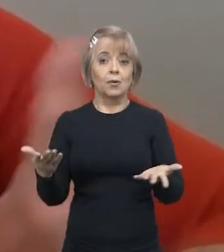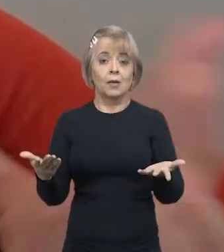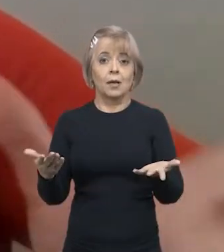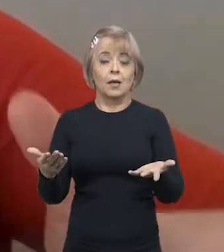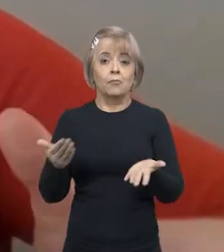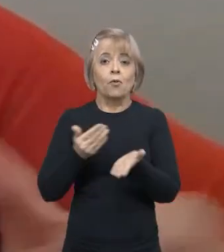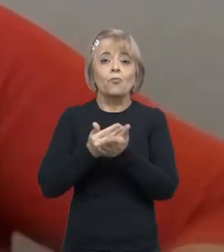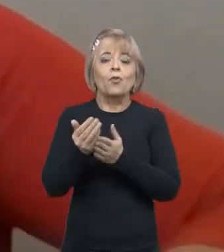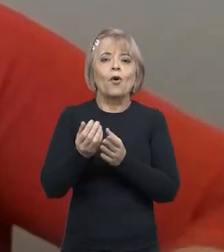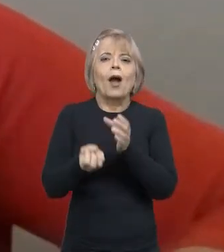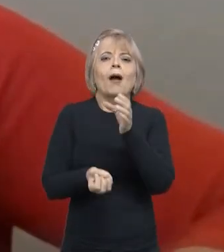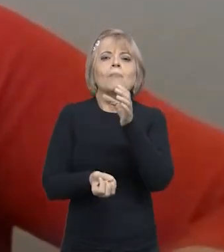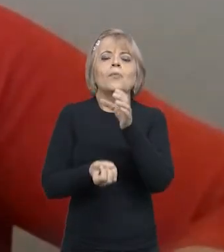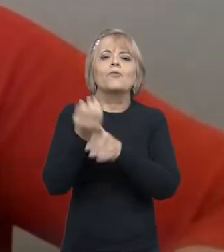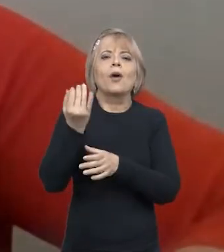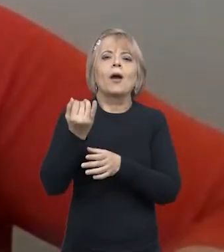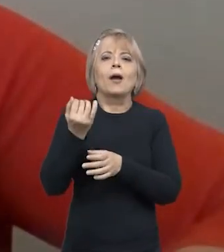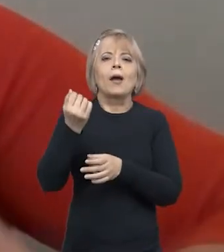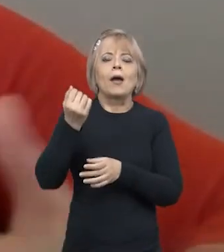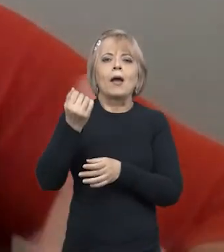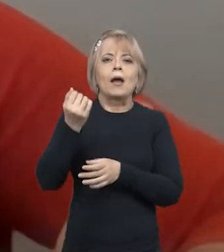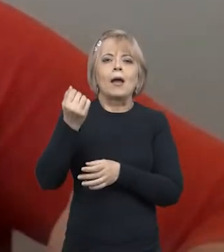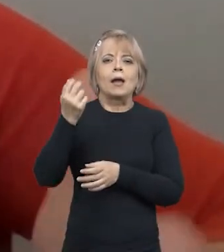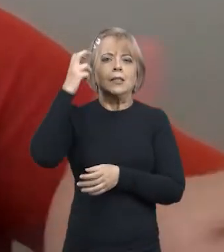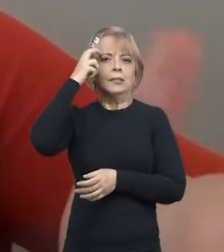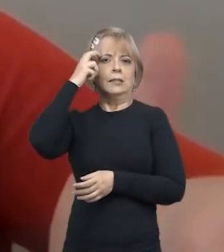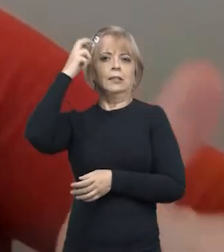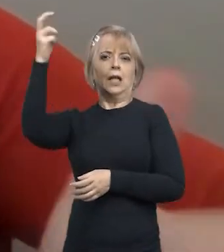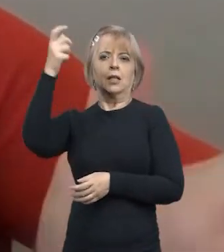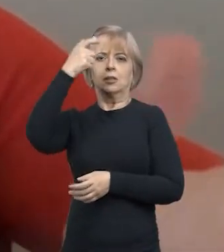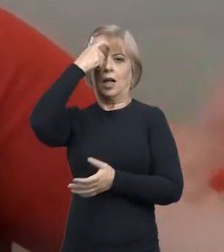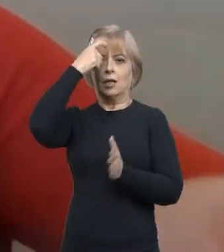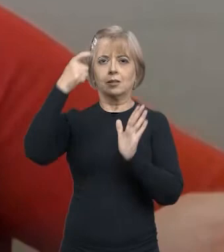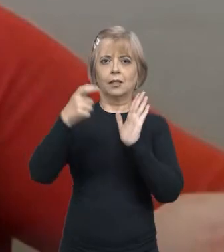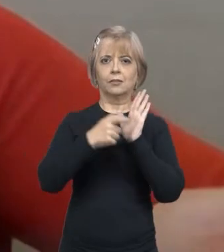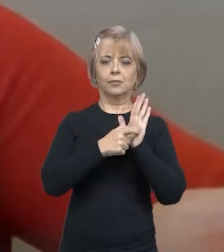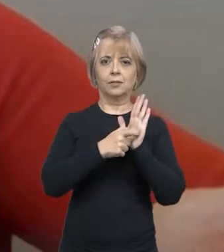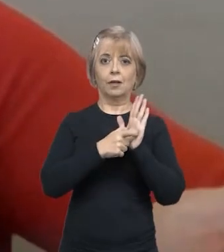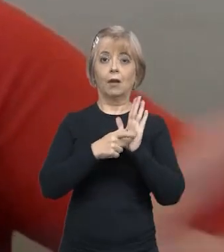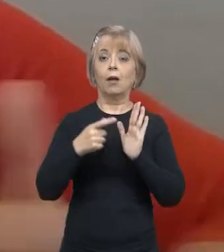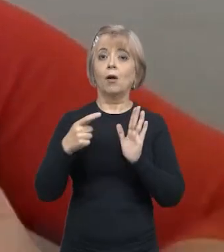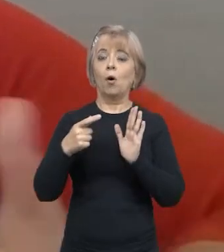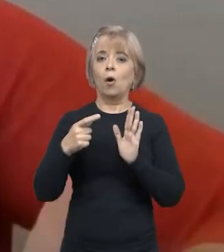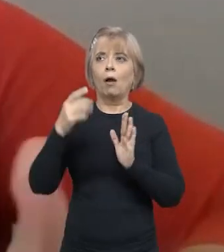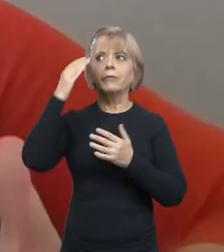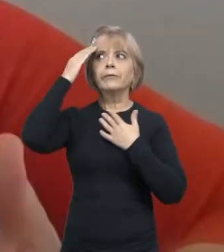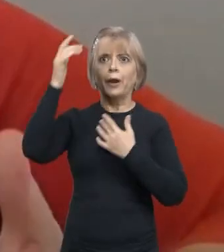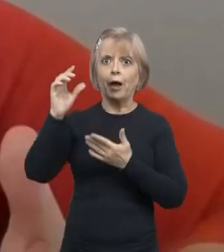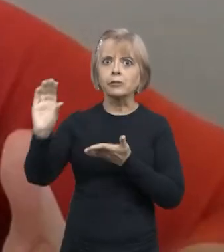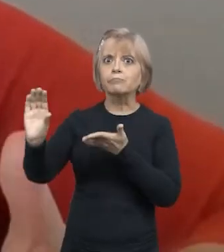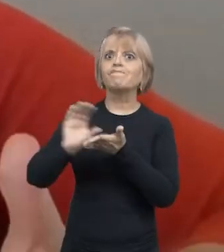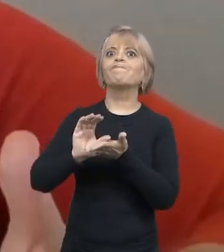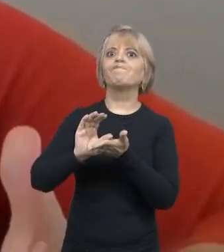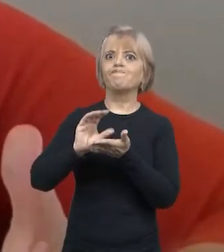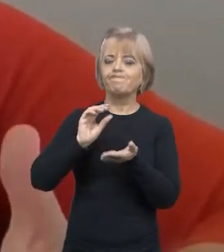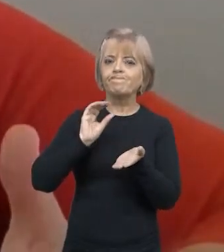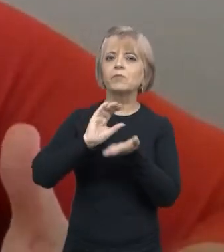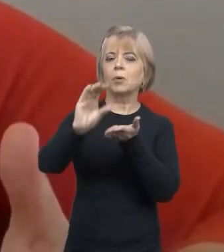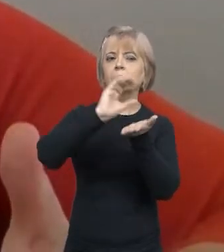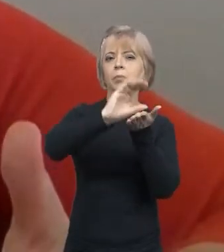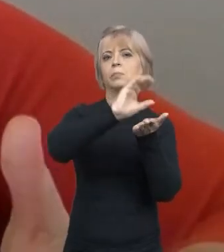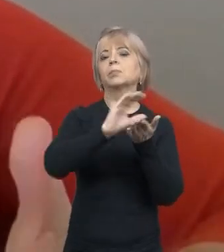da inteligência artificial, do robô do consumidor, que só foi possível graças a esse investimento, né, a essa novidade, a essa